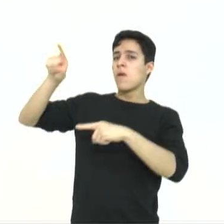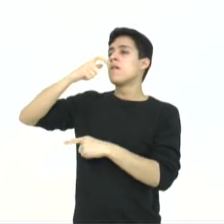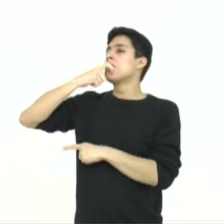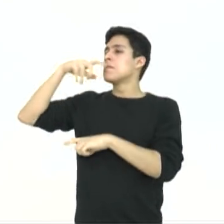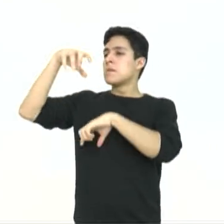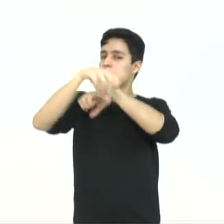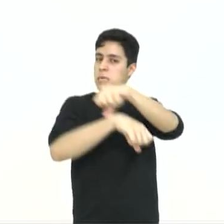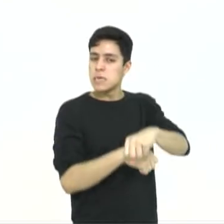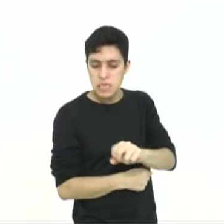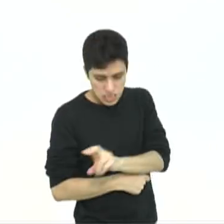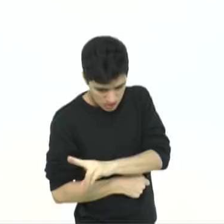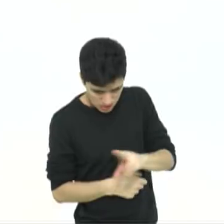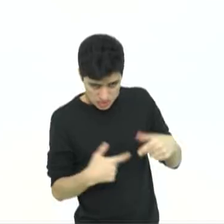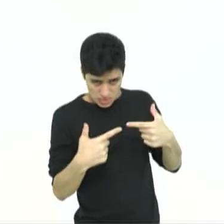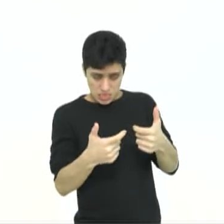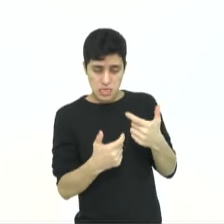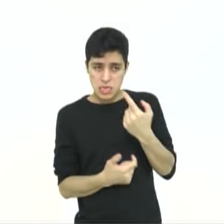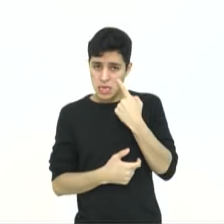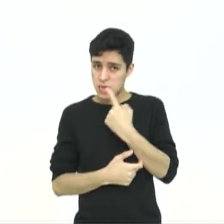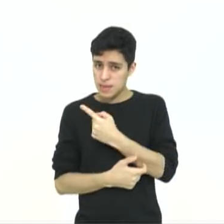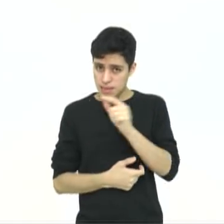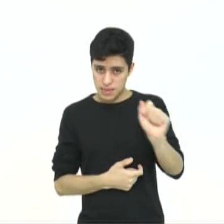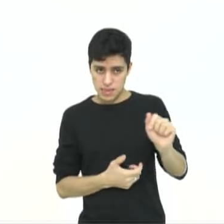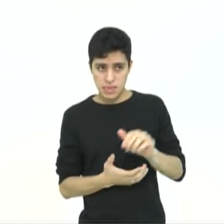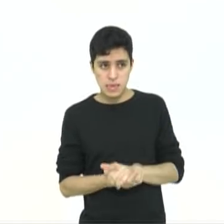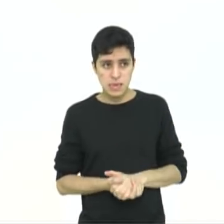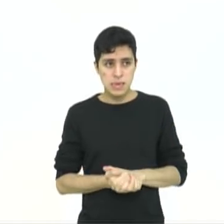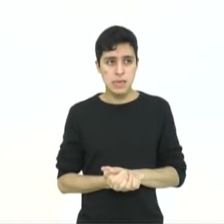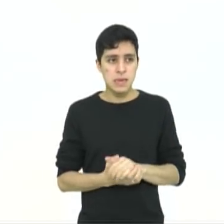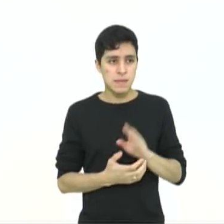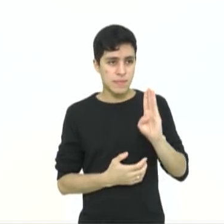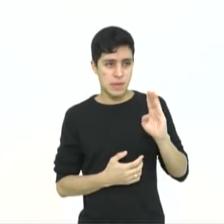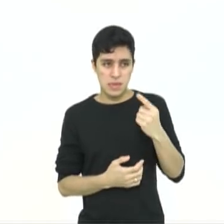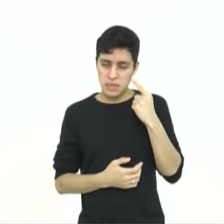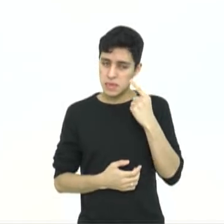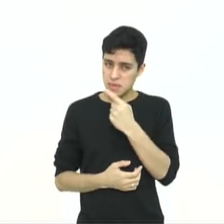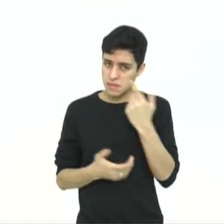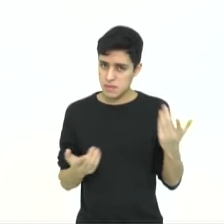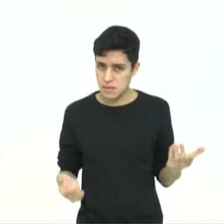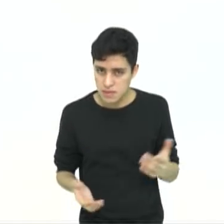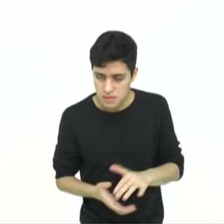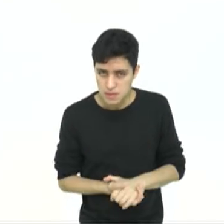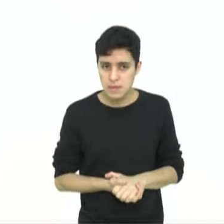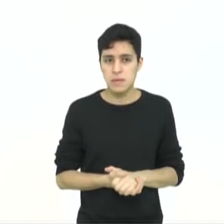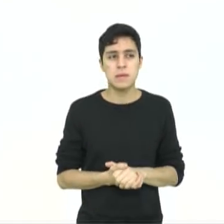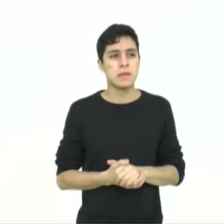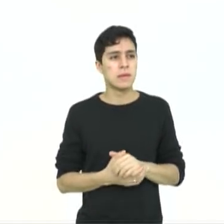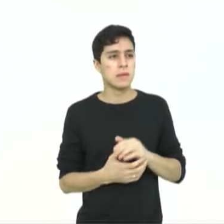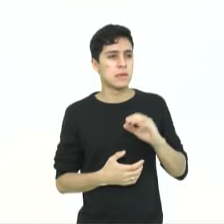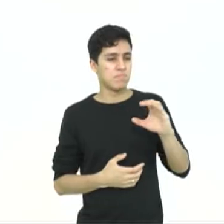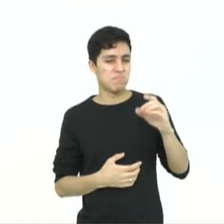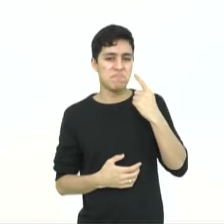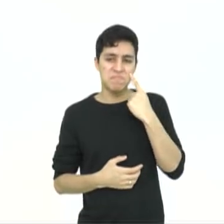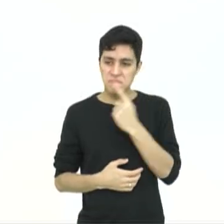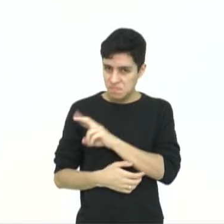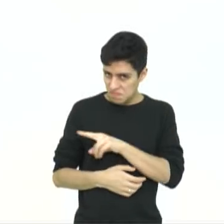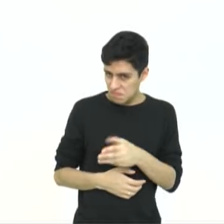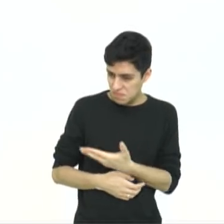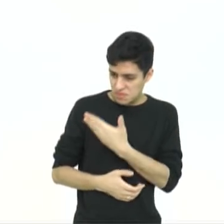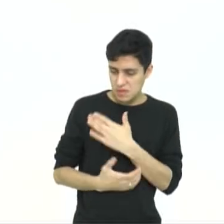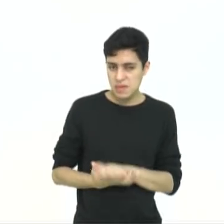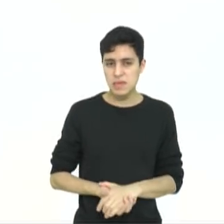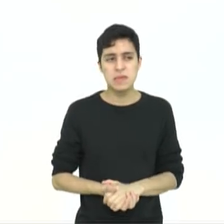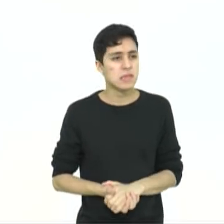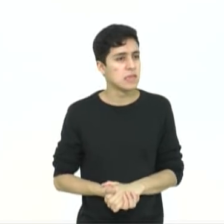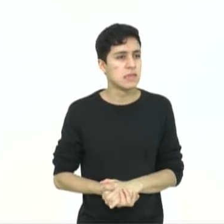inglesa. Era a Guerra dos Boeres, letra A? Não. Era a letra B, Revolta dos Urabistas? Não. Era a letra C, Imperialismo